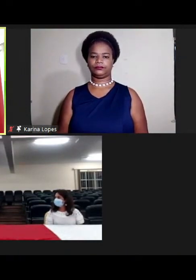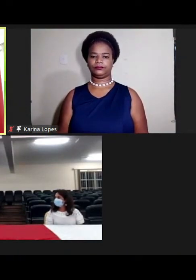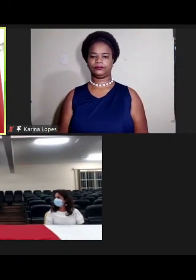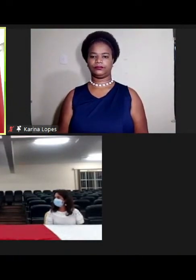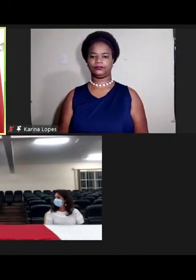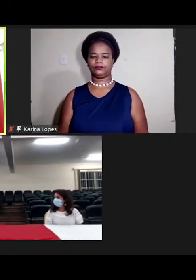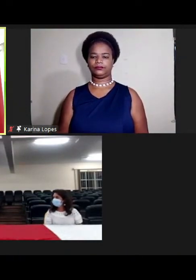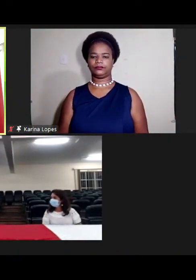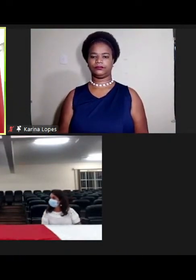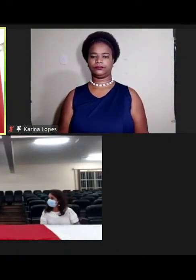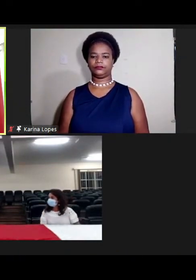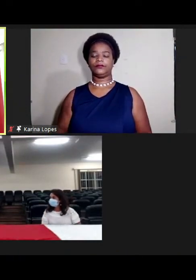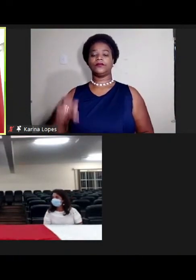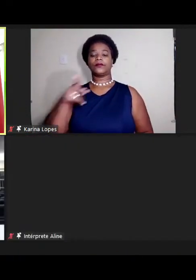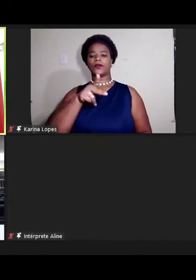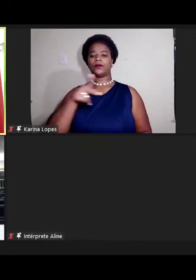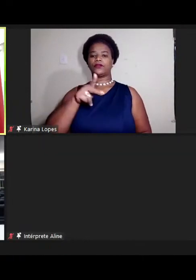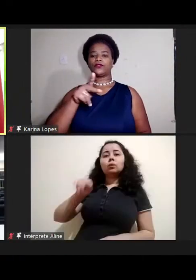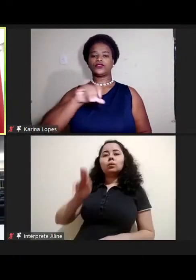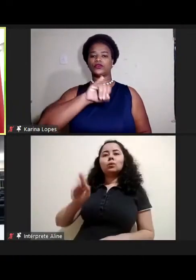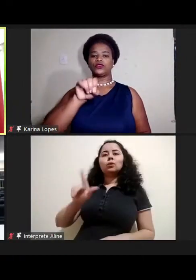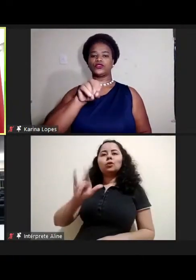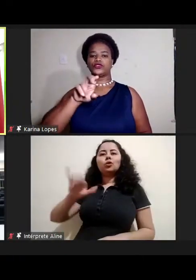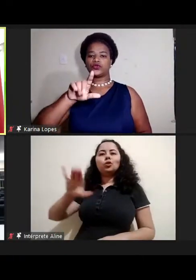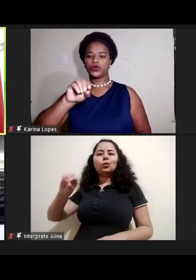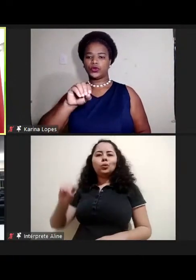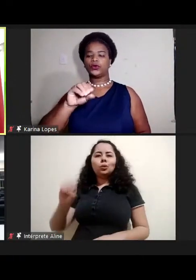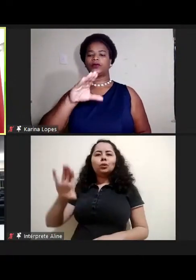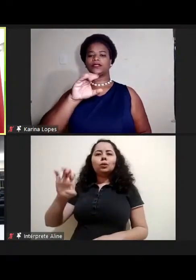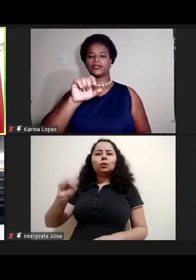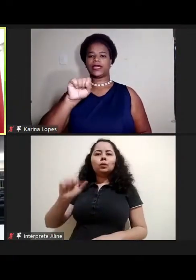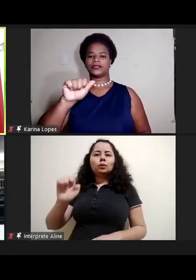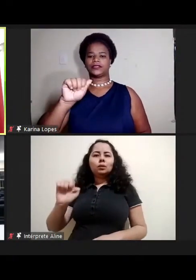Professor Júlio César Abreu de Oliveira.